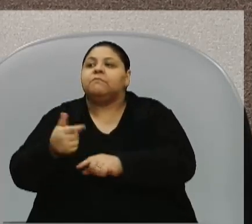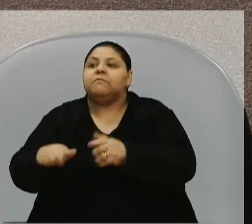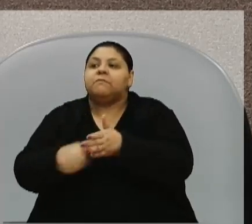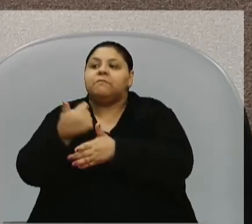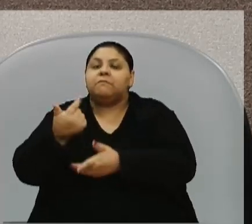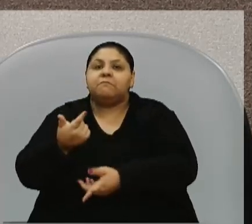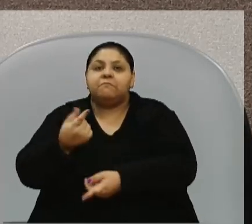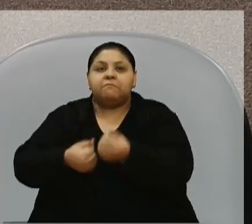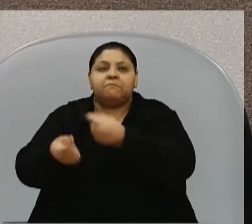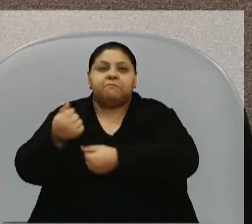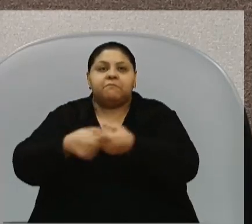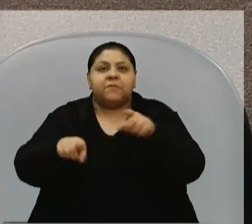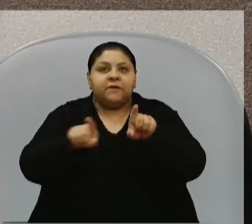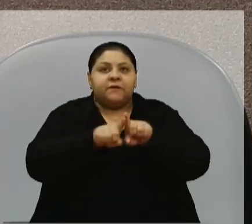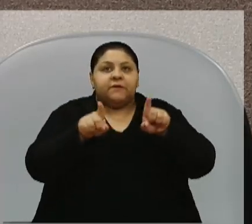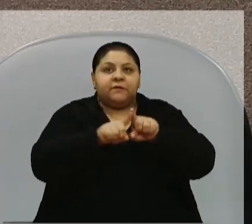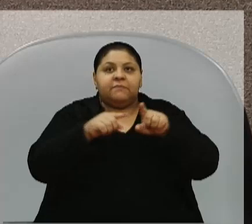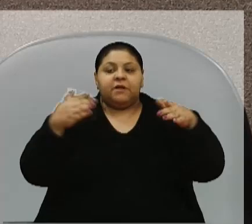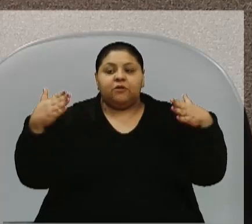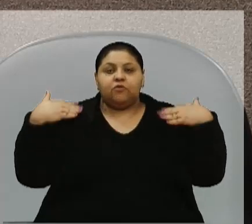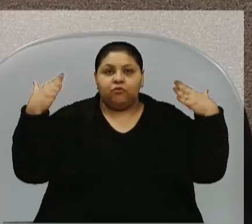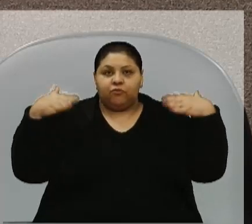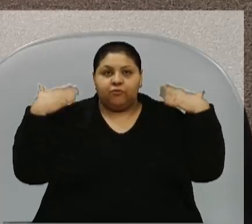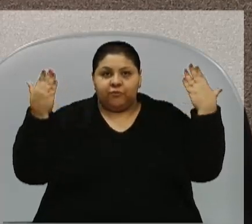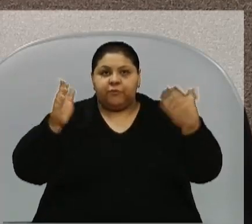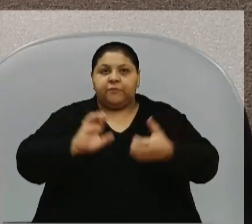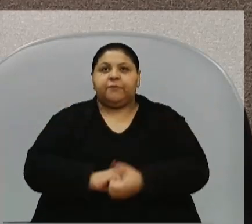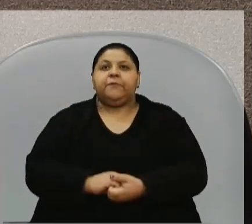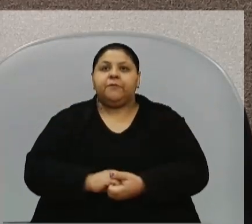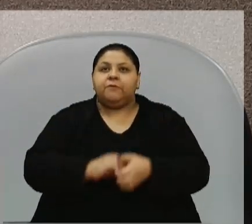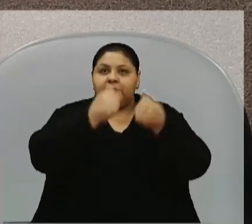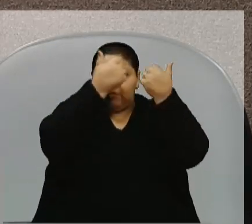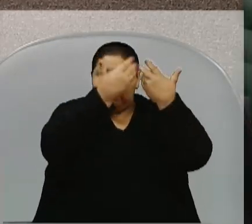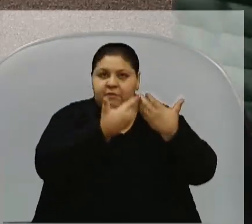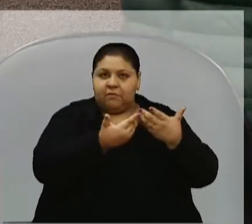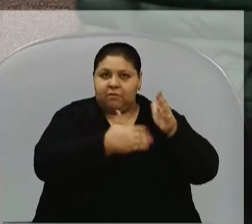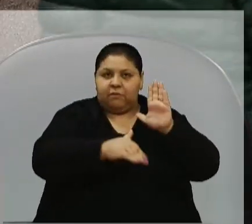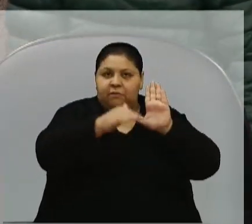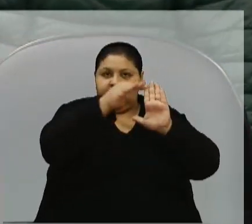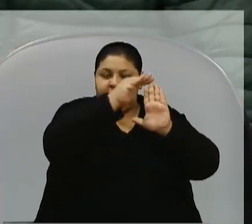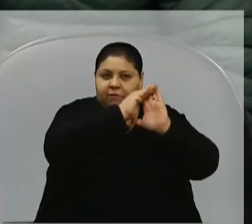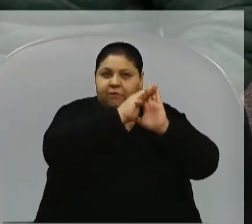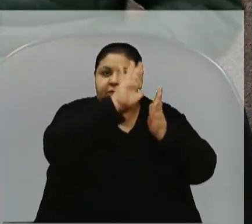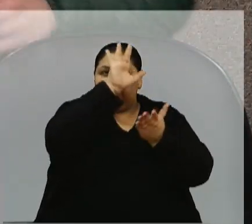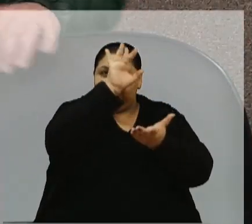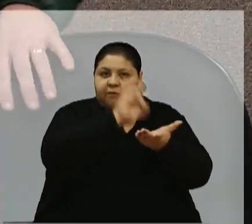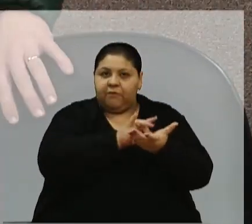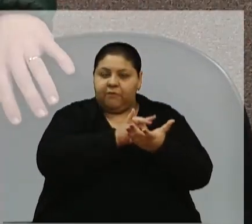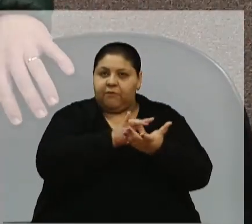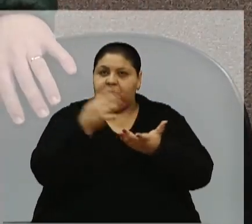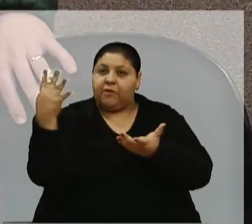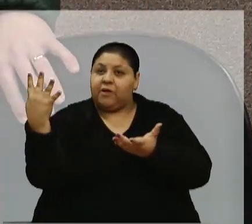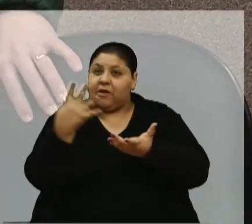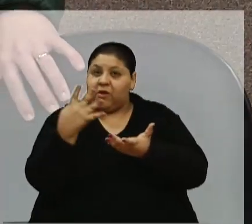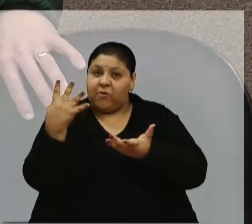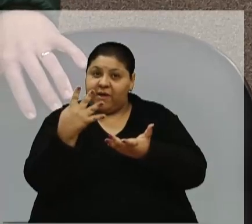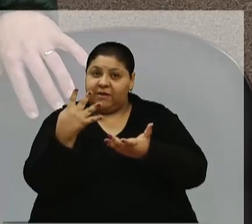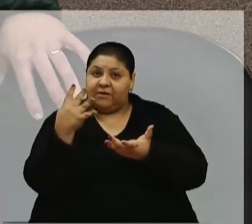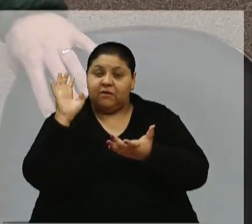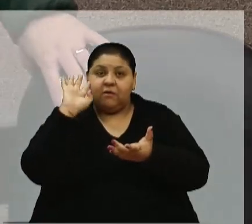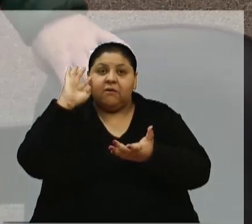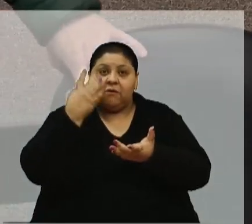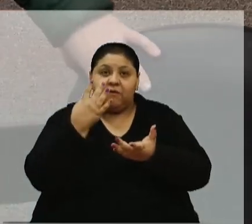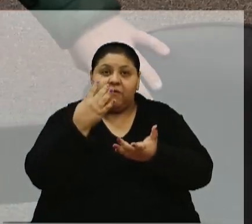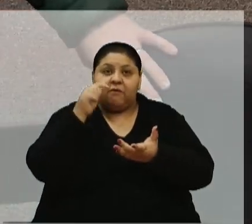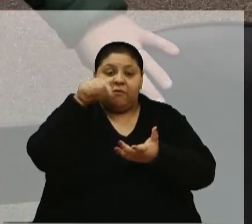e também para o turismo. Pelo exposto acima e com a confirmação que a quarta etapa,